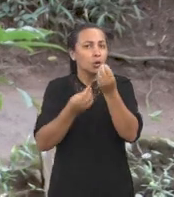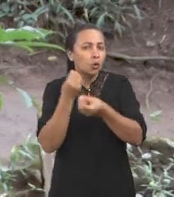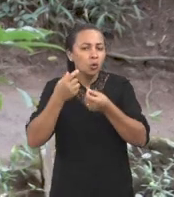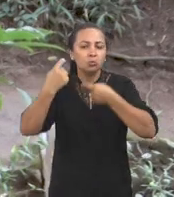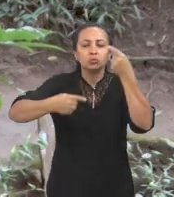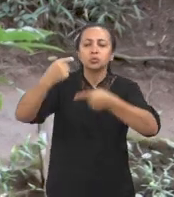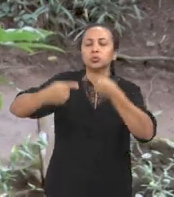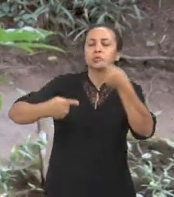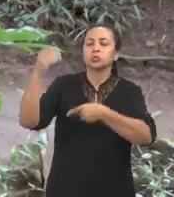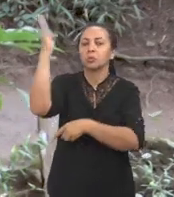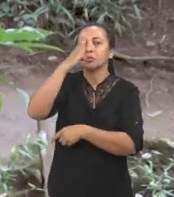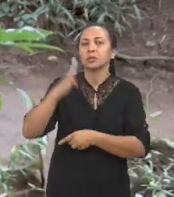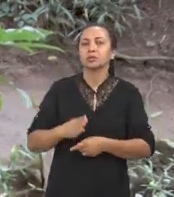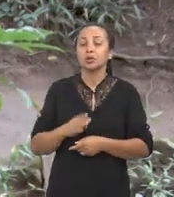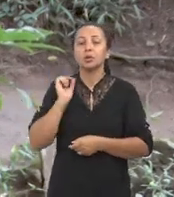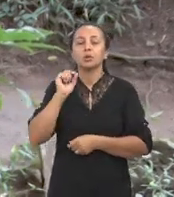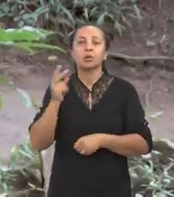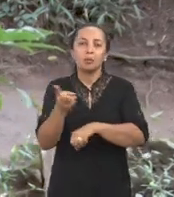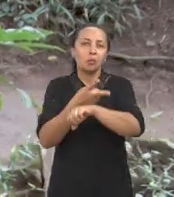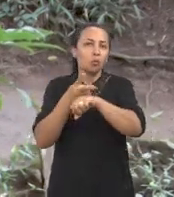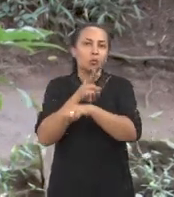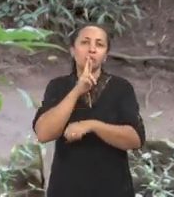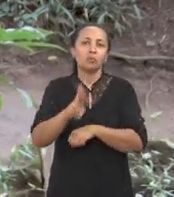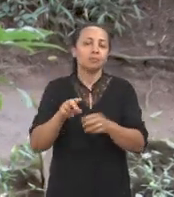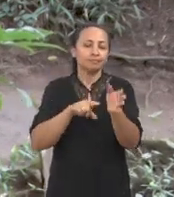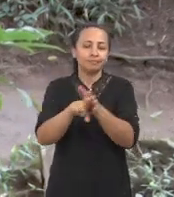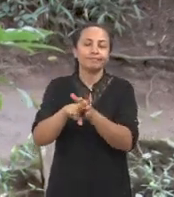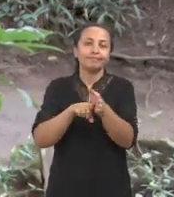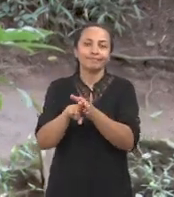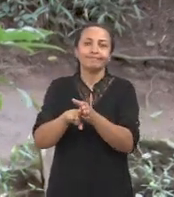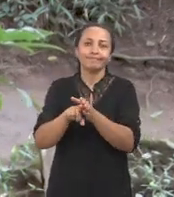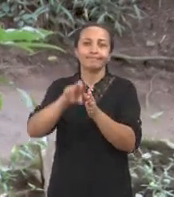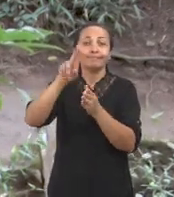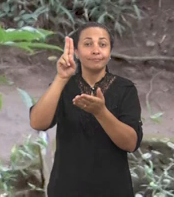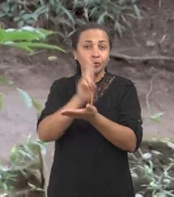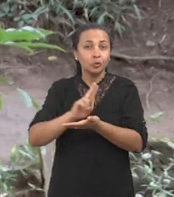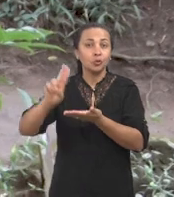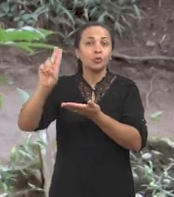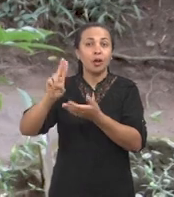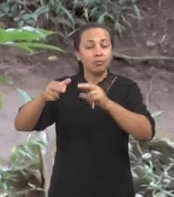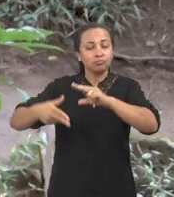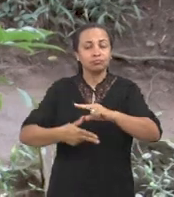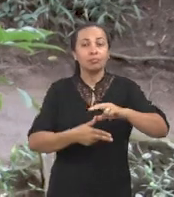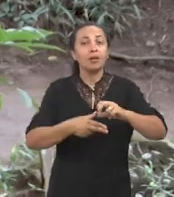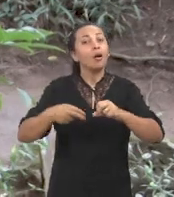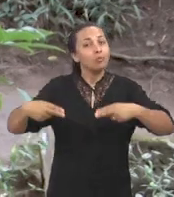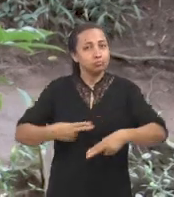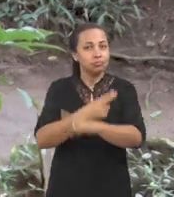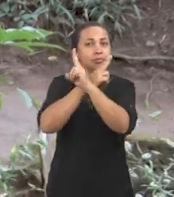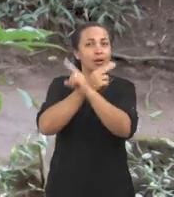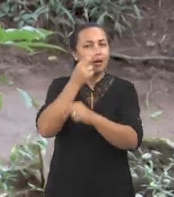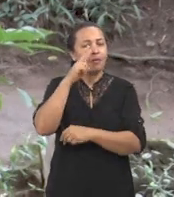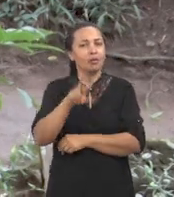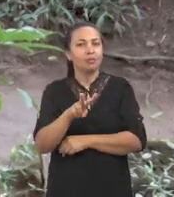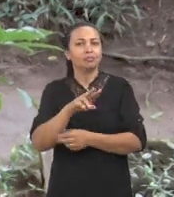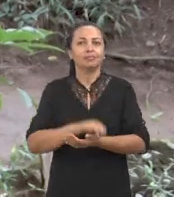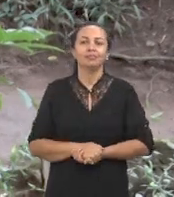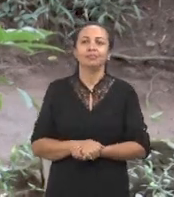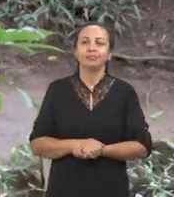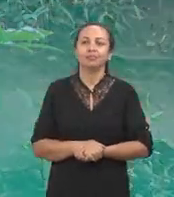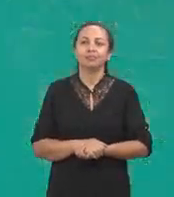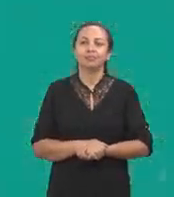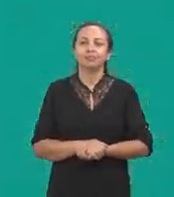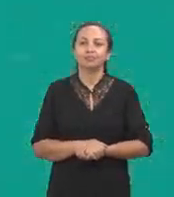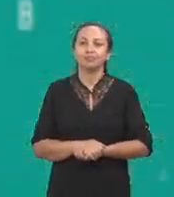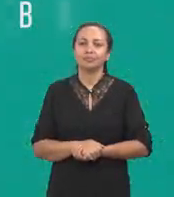como isso vem sendo discutido no Brasil é o que busca responder uma pesquisa da Universidade Estadual do Sudoeste da Bahia vamos